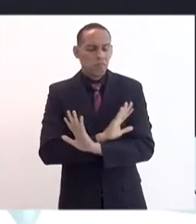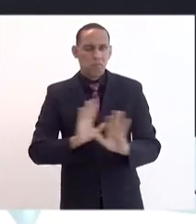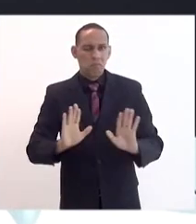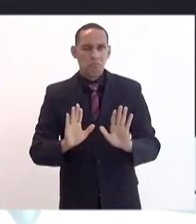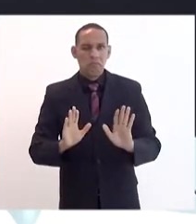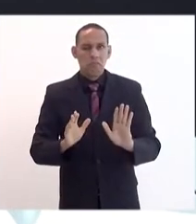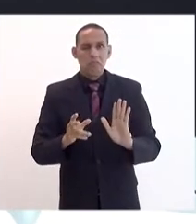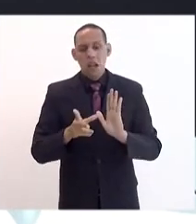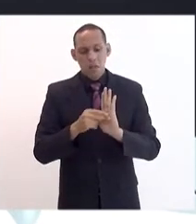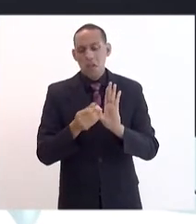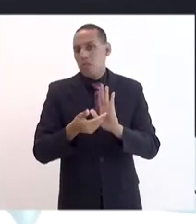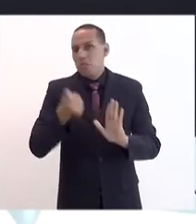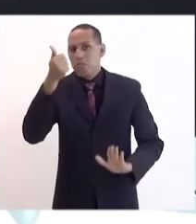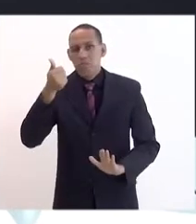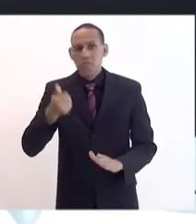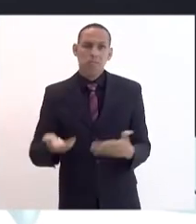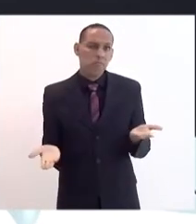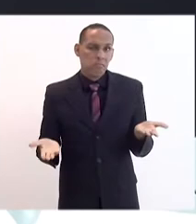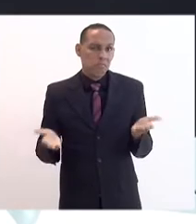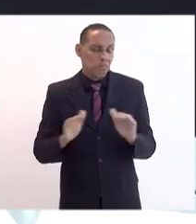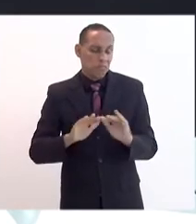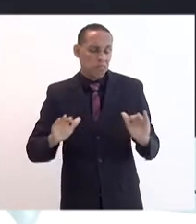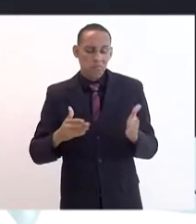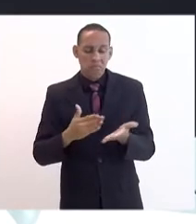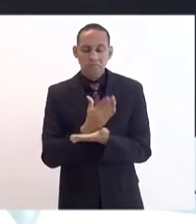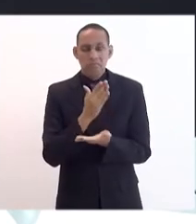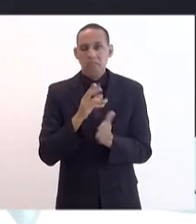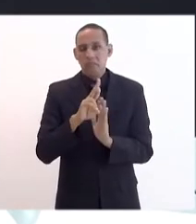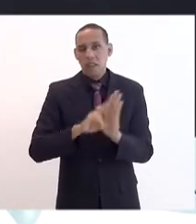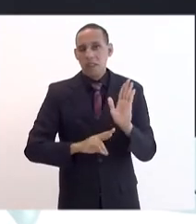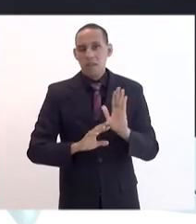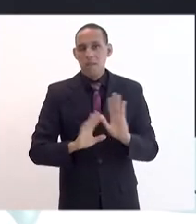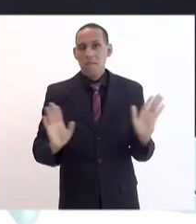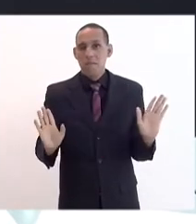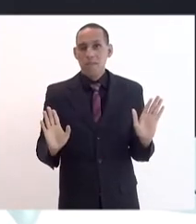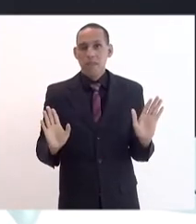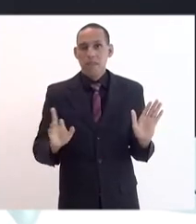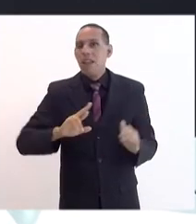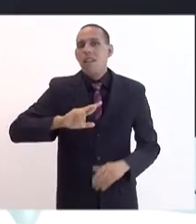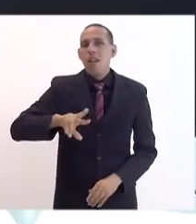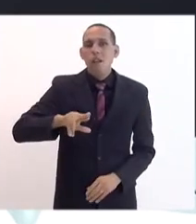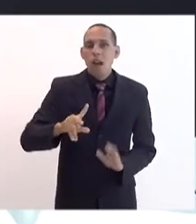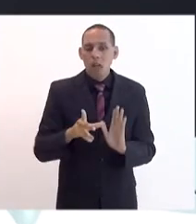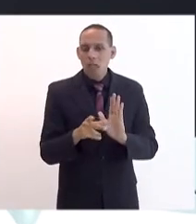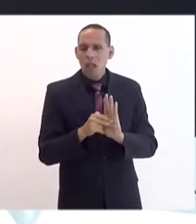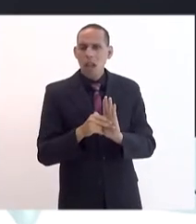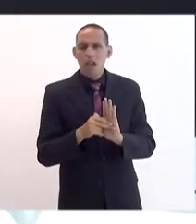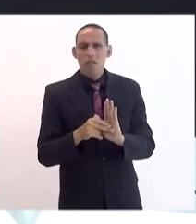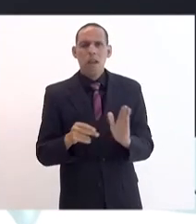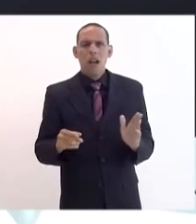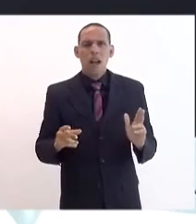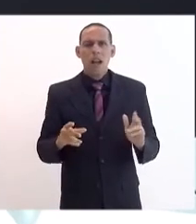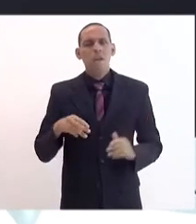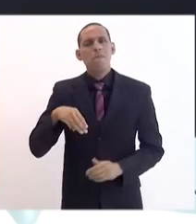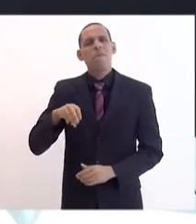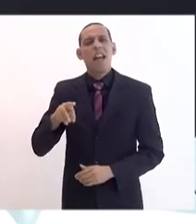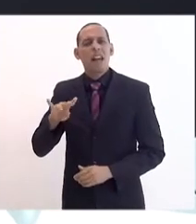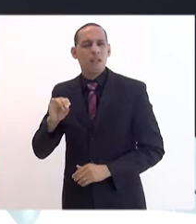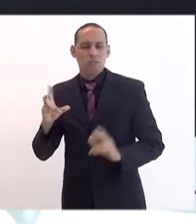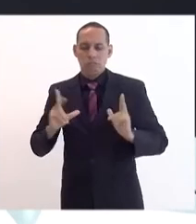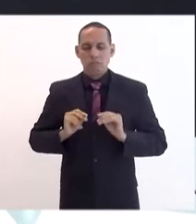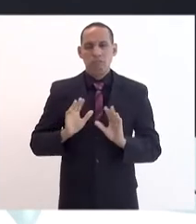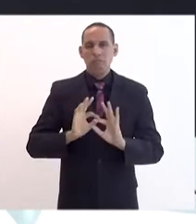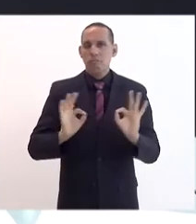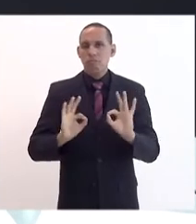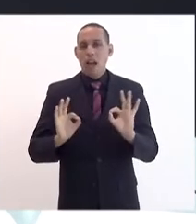retiro as emendas. E retirei e aprovou o relatório. E não era emenda de mérito, não, é porque se fazia